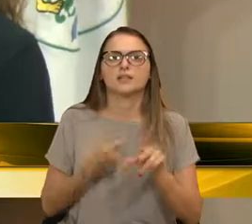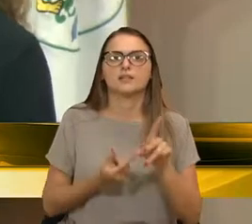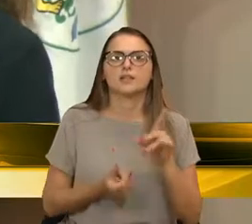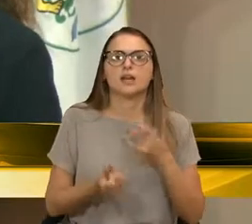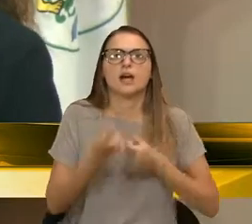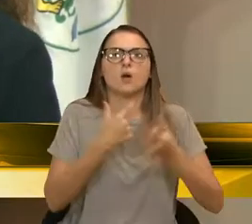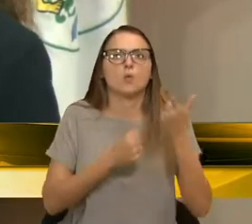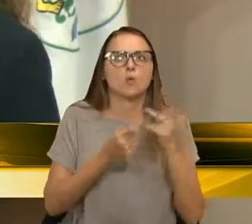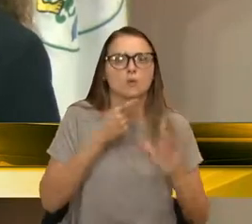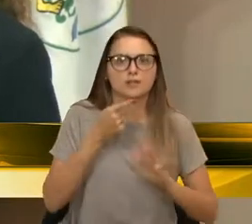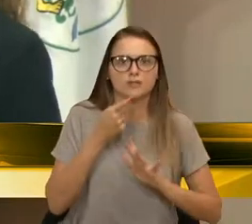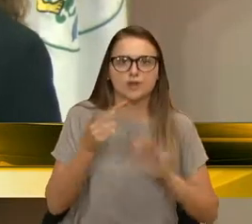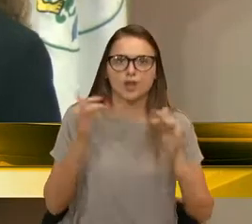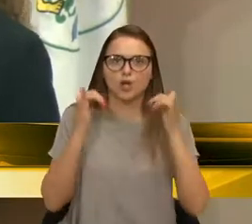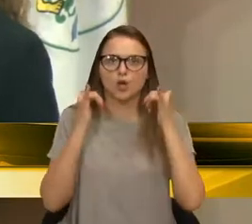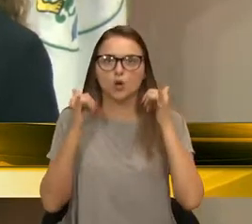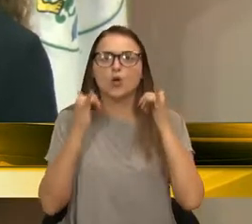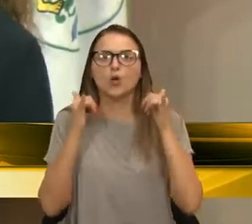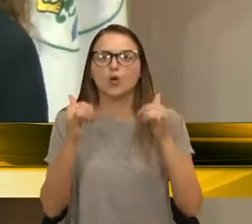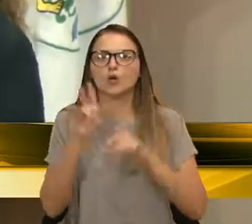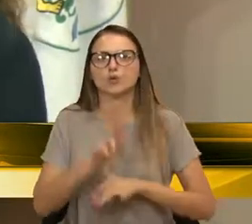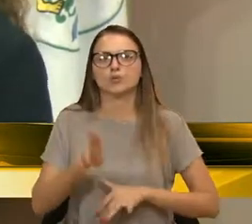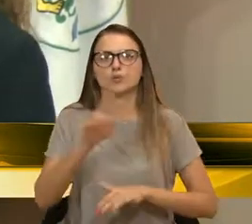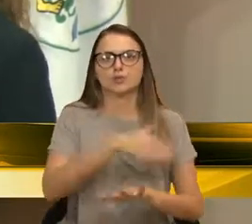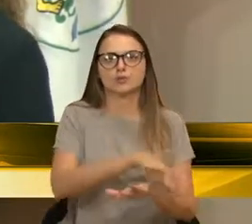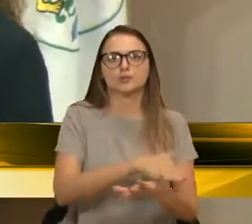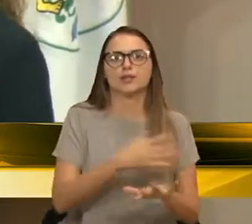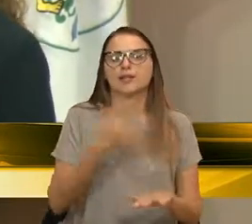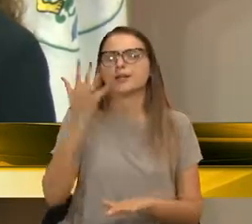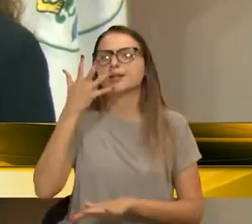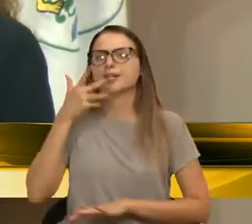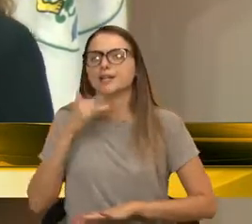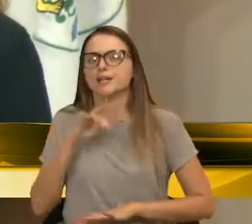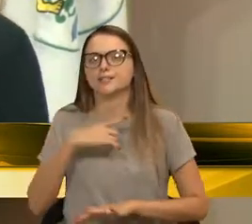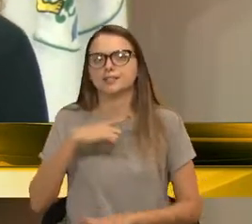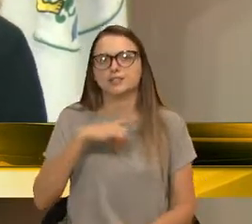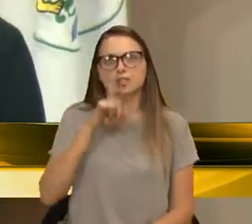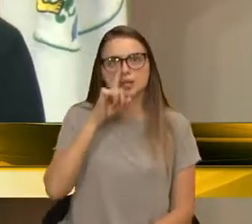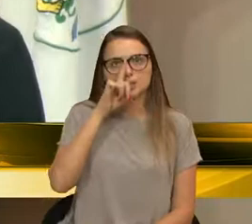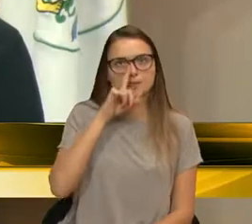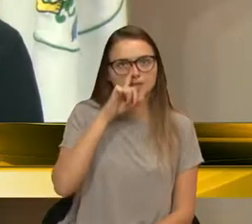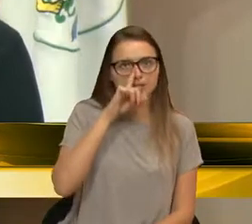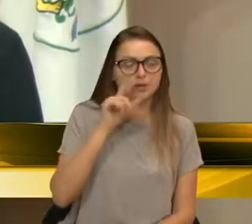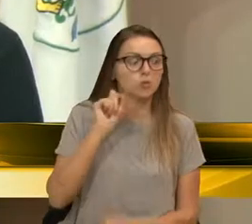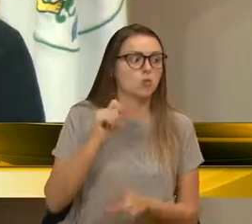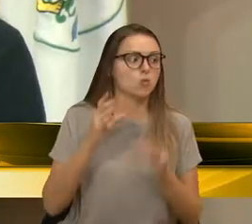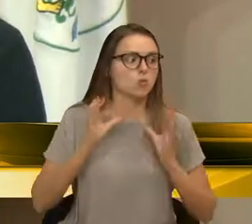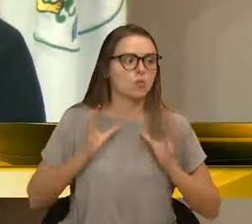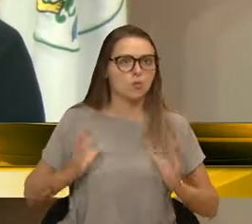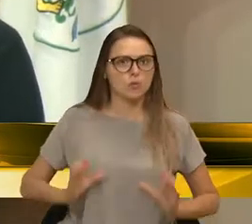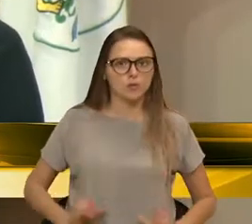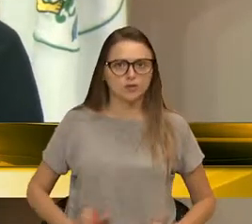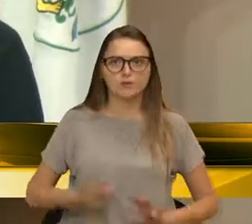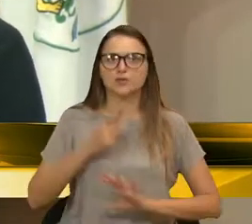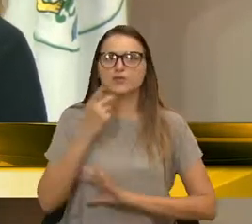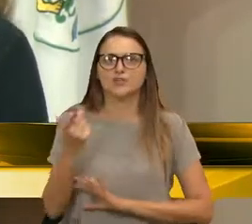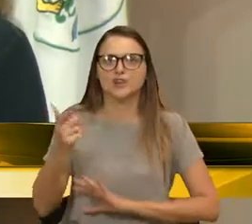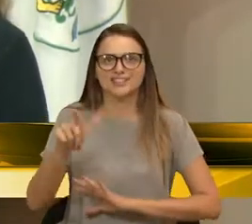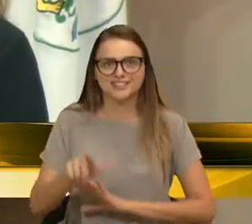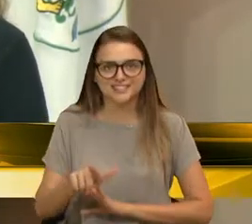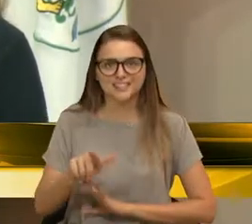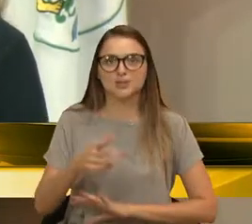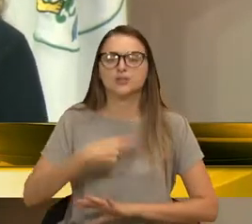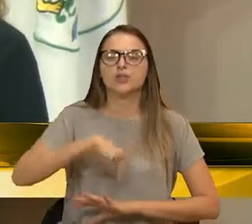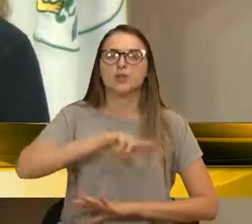de ônibus invadindo a via, de colocando crianças em perigo. Então, o nosso comportamento, volto a dizer, o